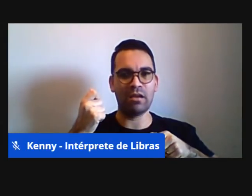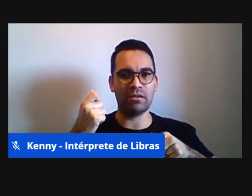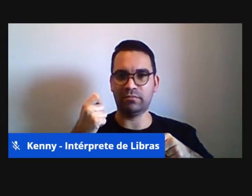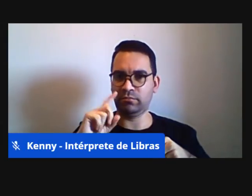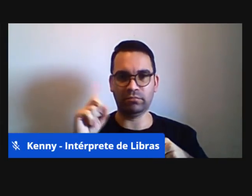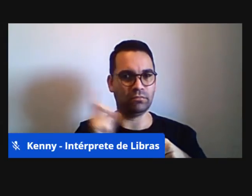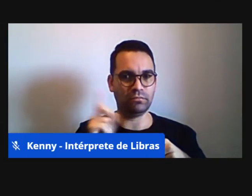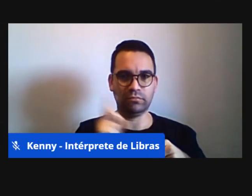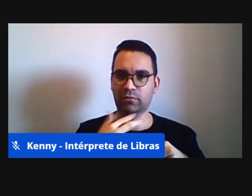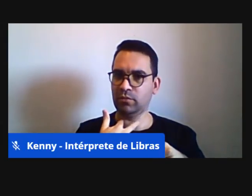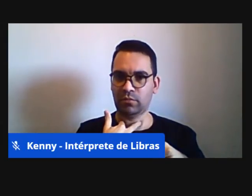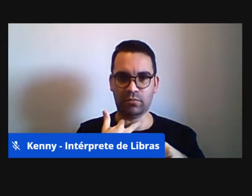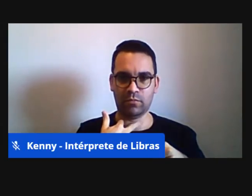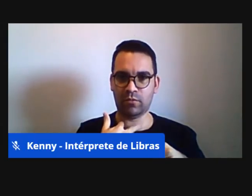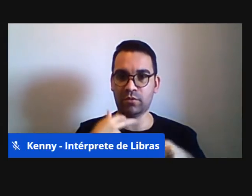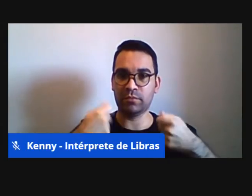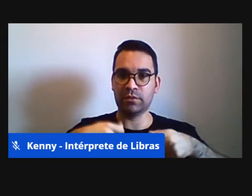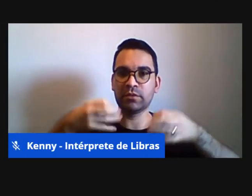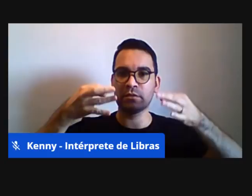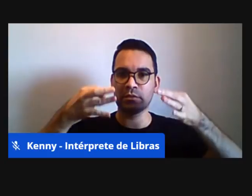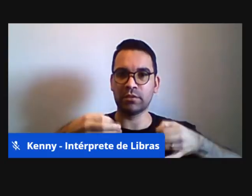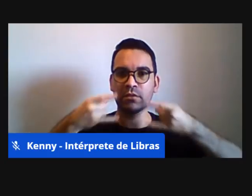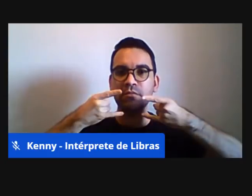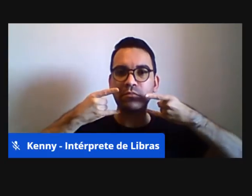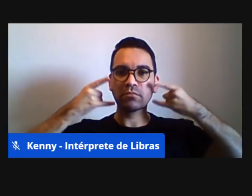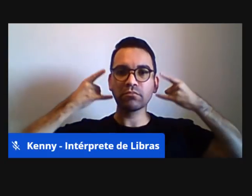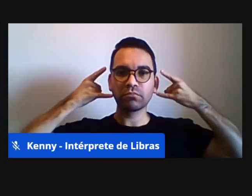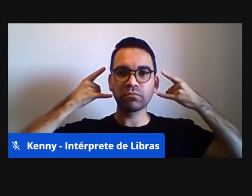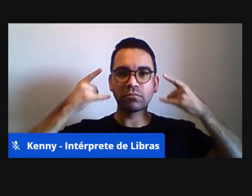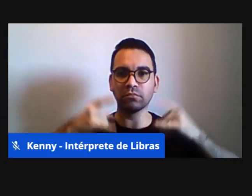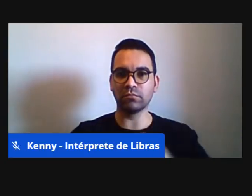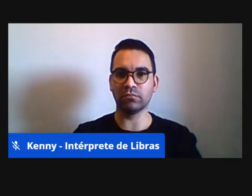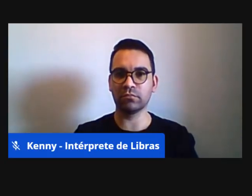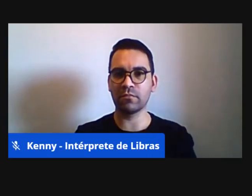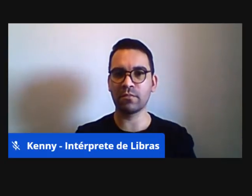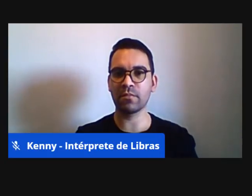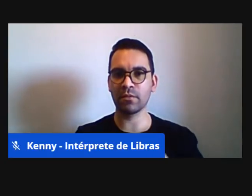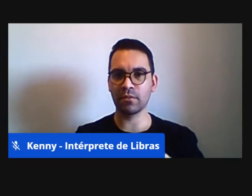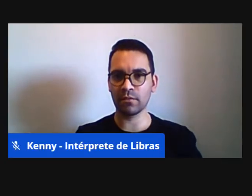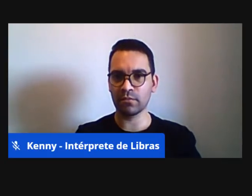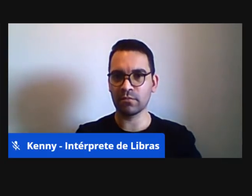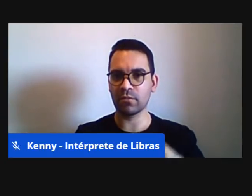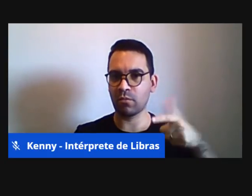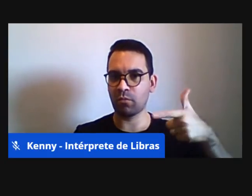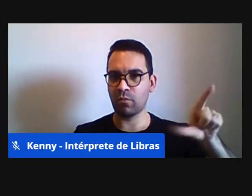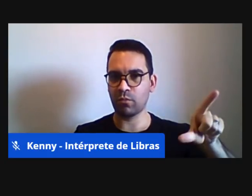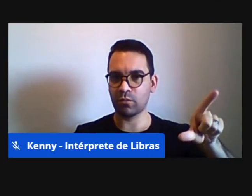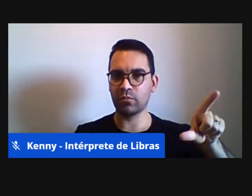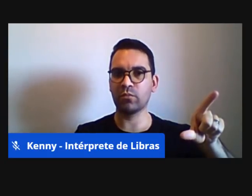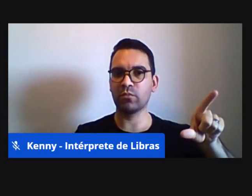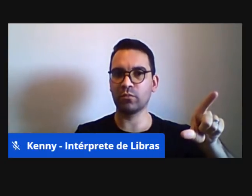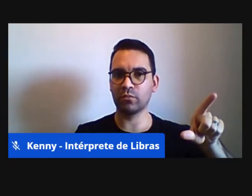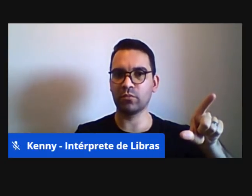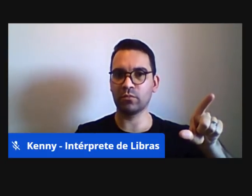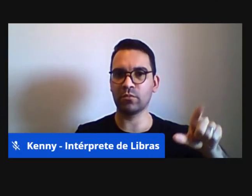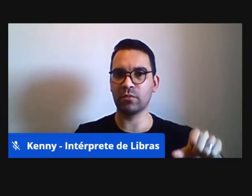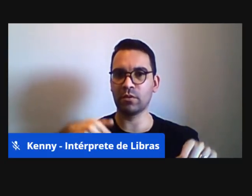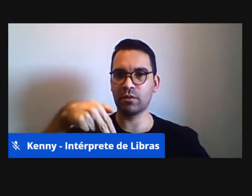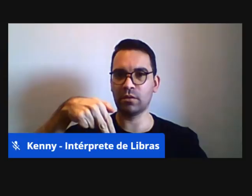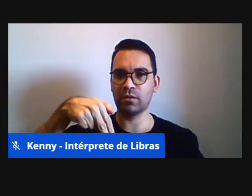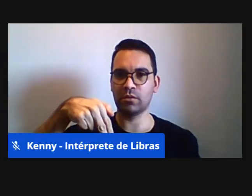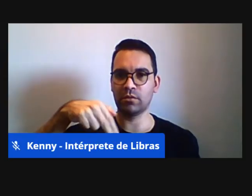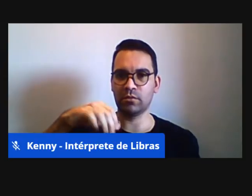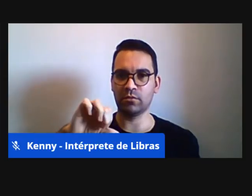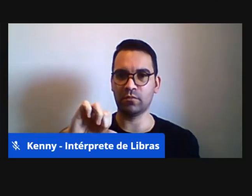forma, o ajuste é o mais importante. E tem esse outro tipo de máscara, que é a máscara também N95, com